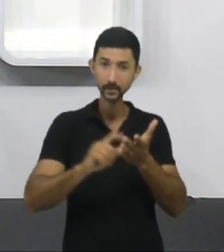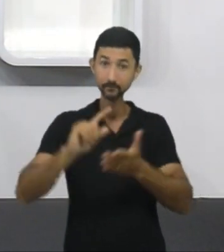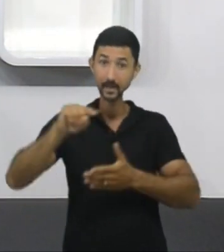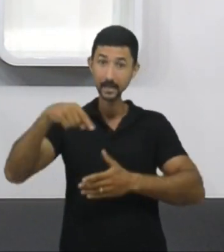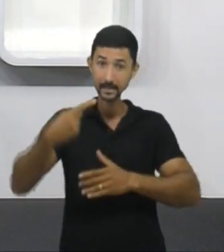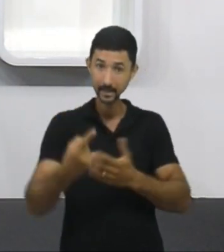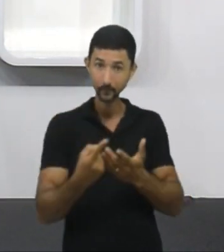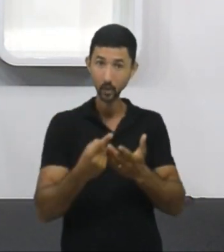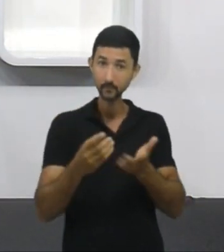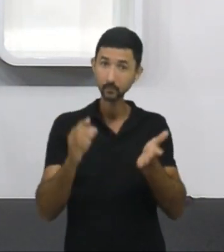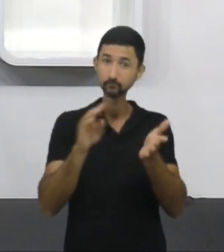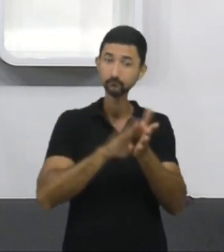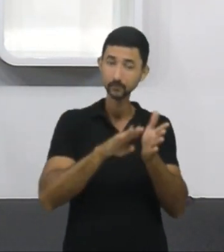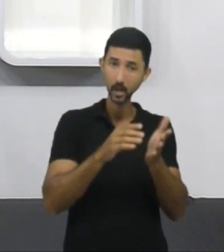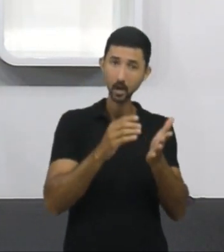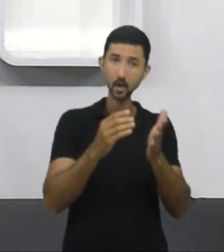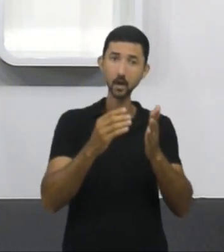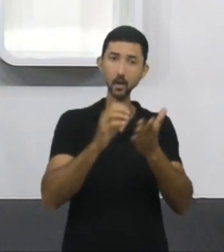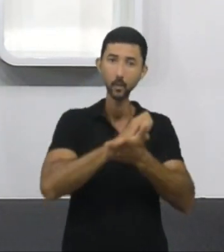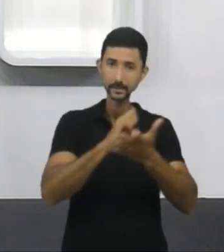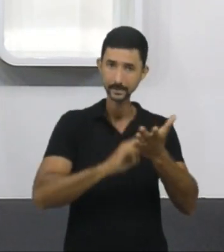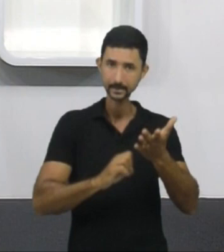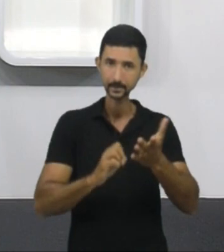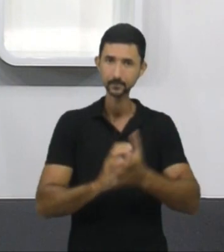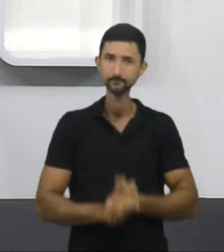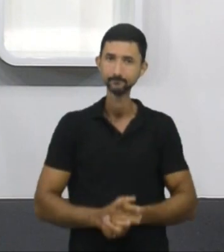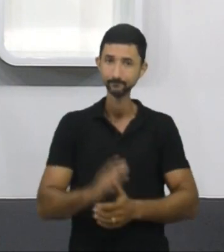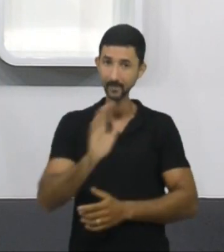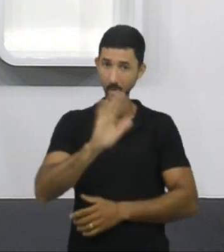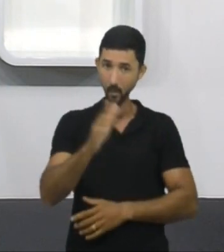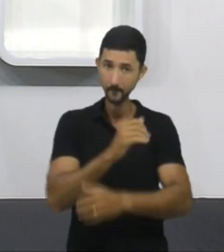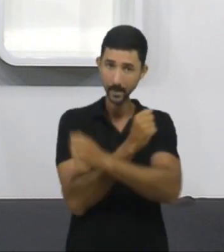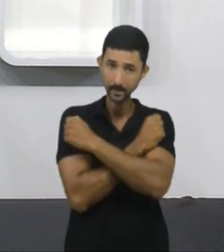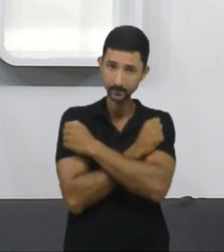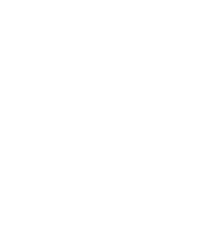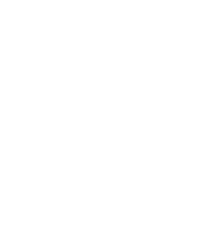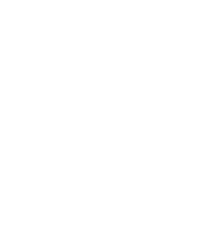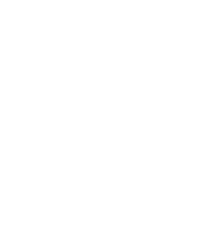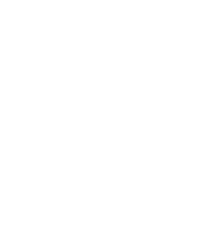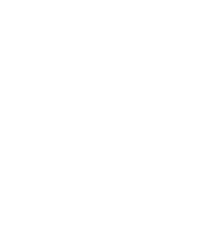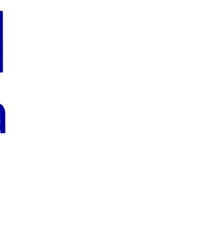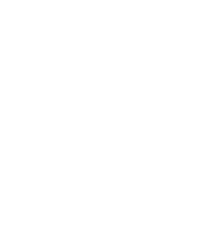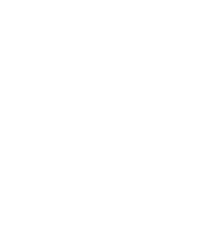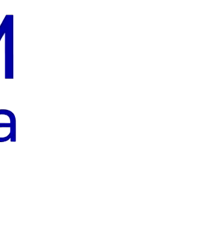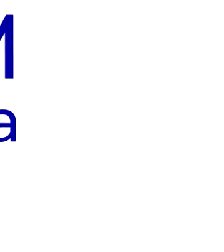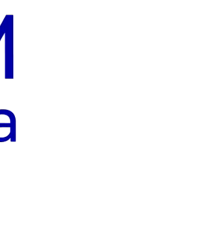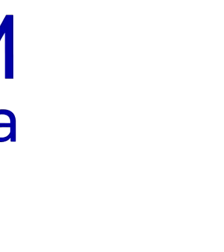pouco vai chegar um exercício lá da sua escola para você. Um abraço, até a próxima aula.